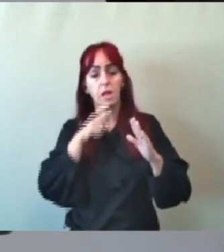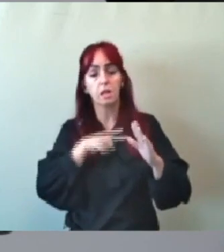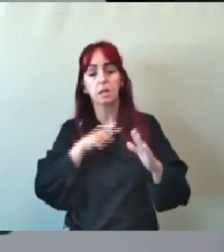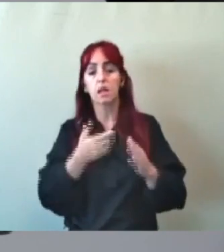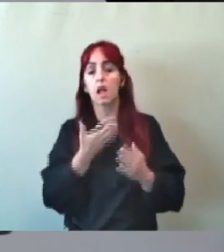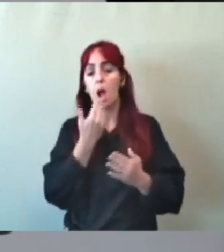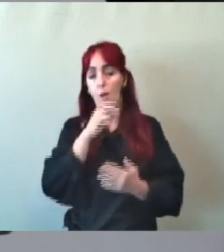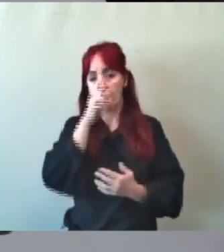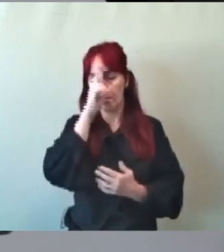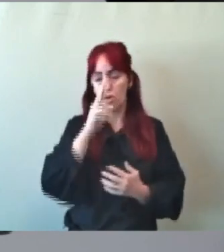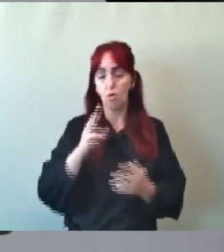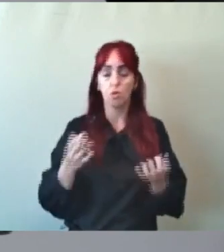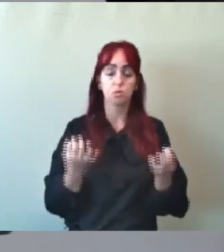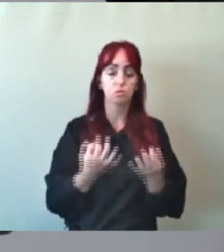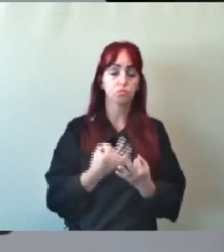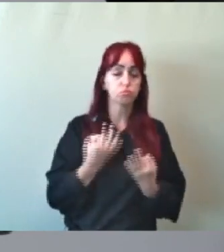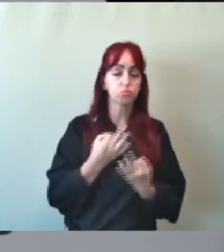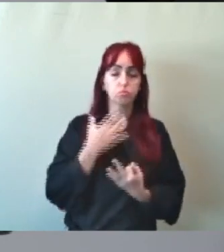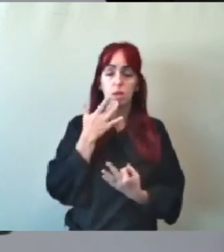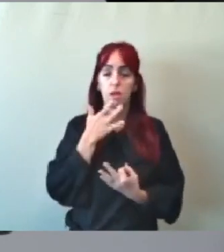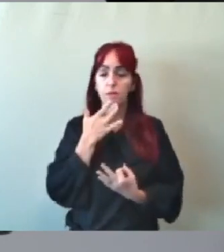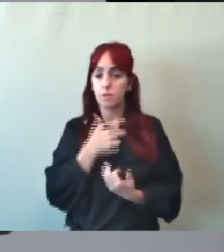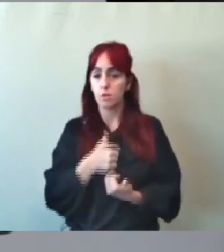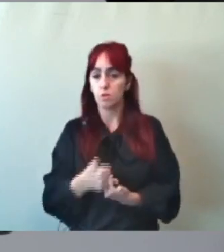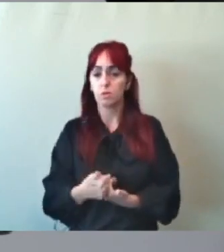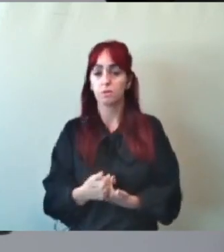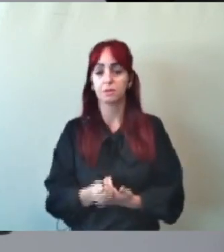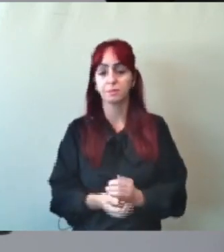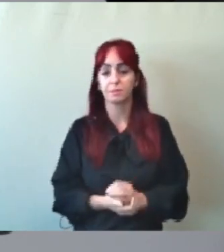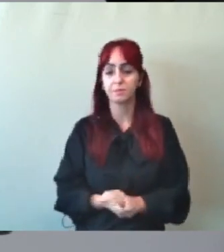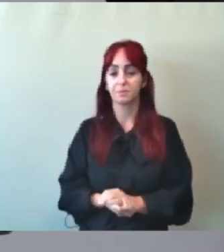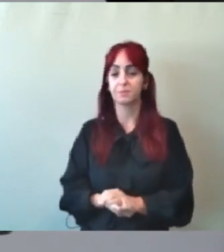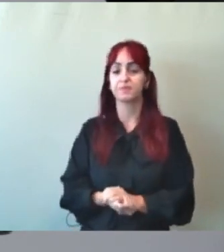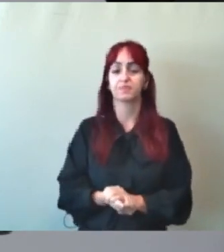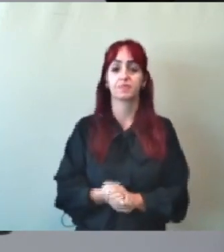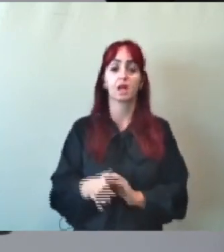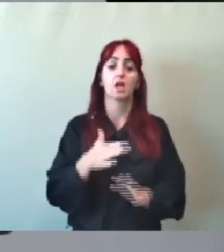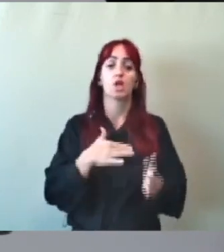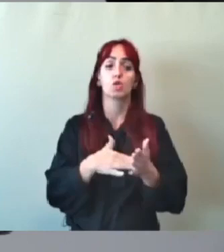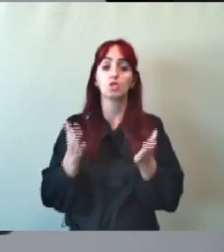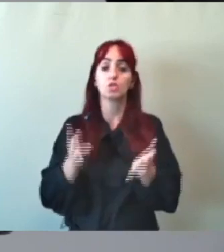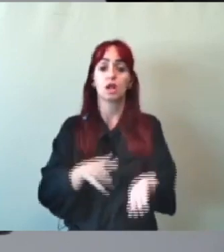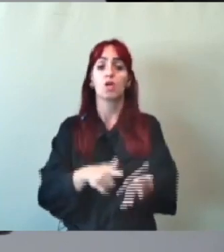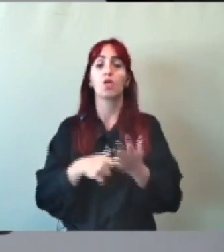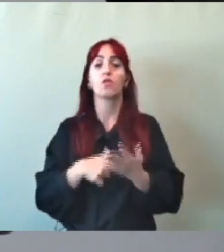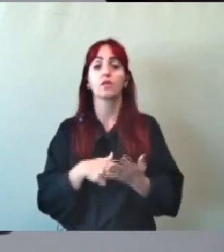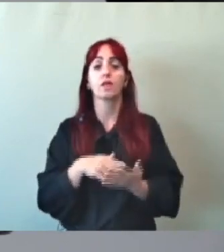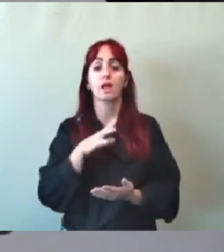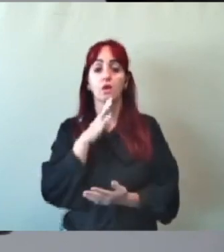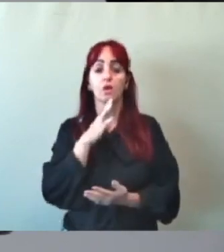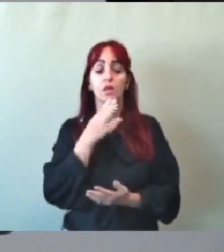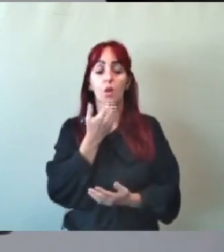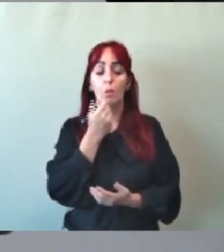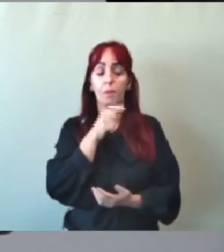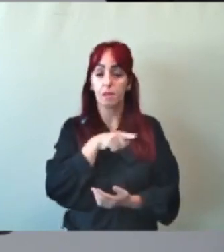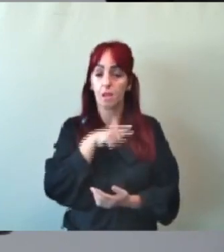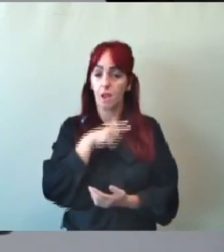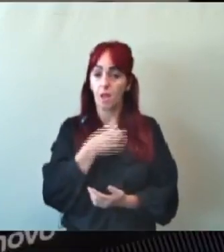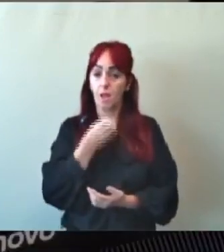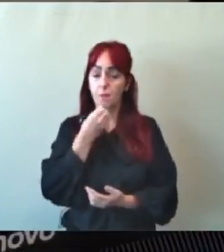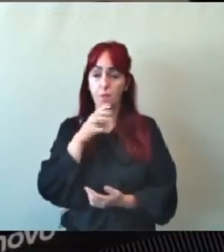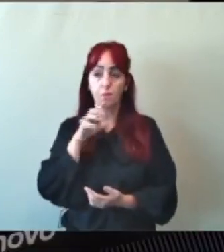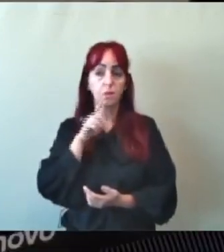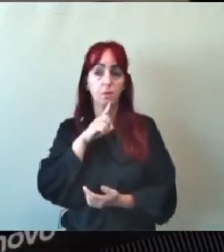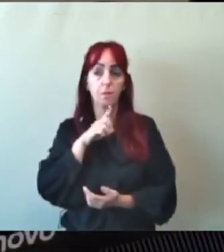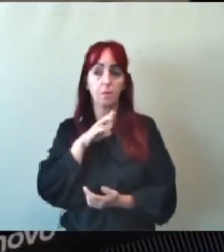todos convidados lá, Preto. Olha, que maravilha. Todos aqui já estão convidados a conhecer a boa comidinha lá e o pão, e o maravilhoso pão,